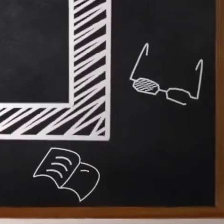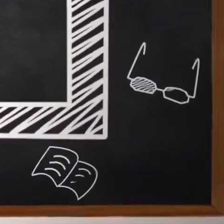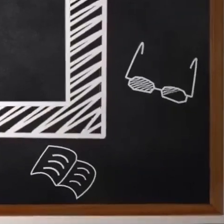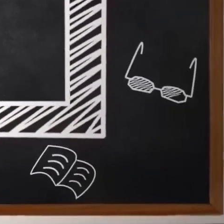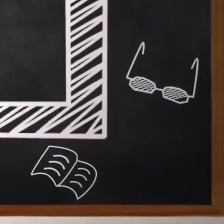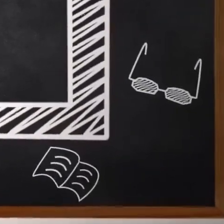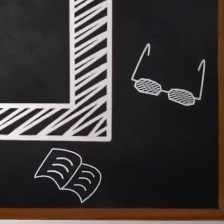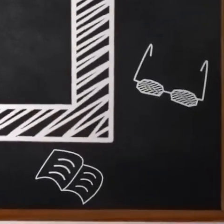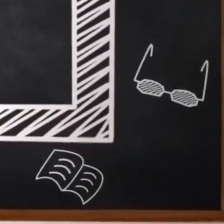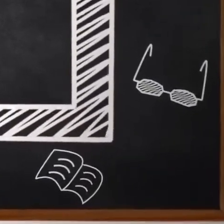pequenos produtores já denunciaram e também não aconteceu nada. Eles que foram prejudicados, não conseguiram mais trabalhar em nenhum lugar. Então, segue dessa